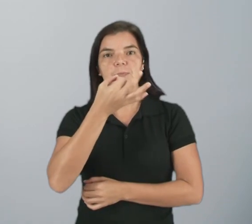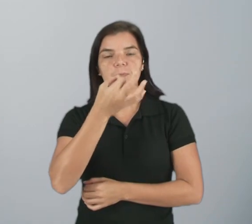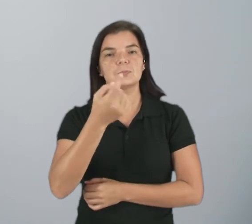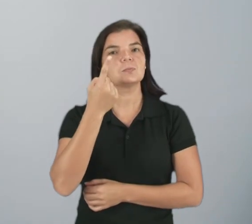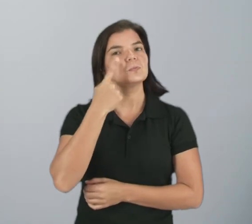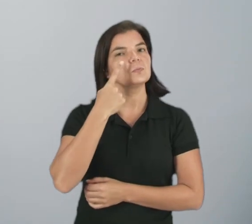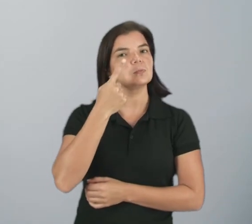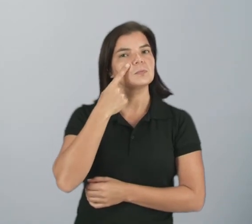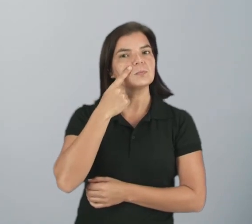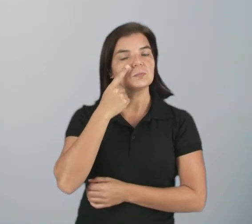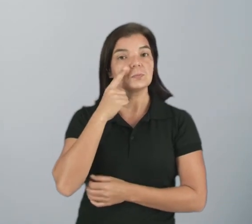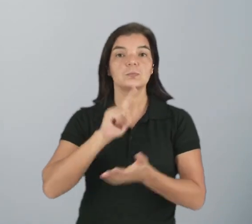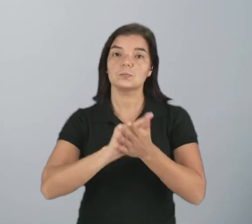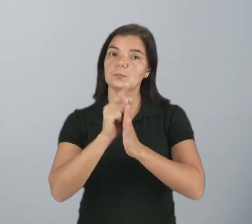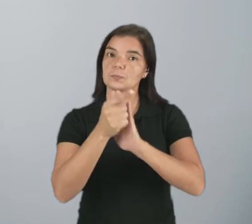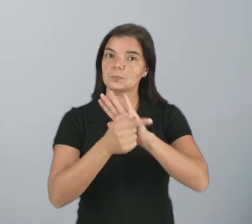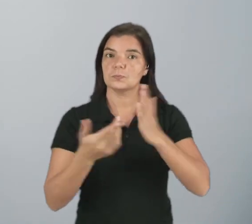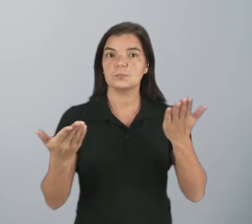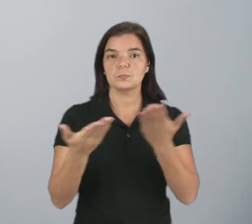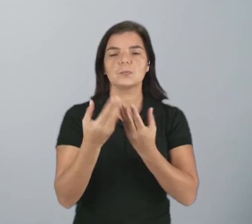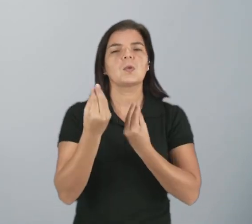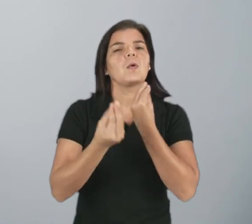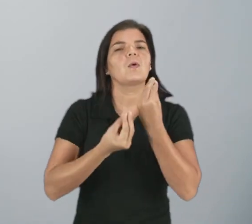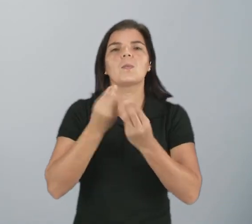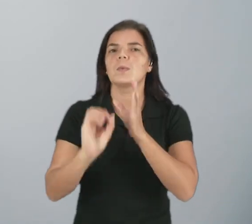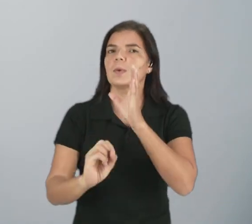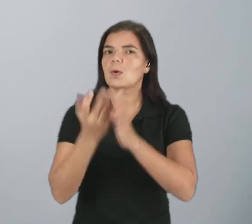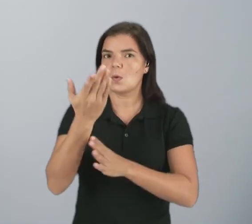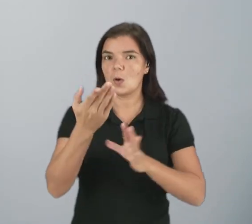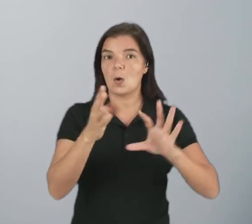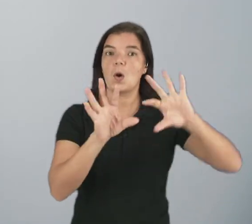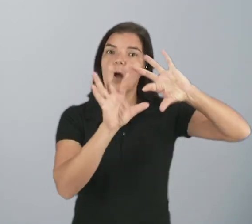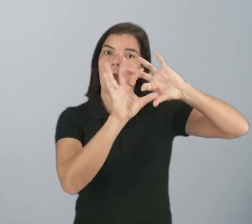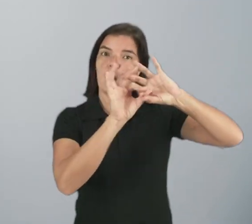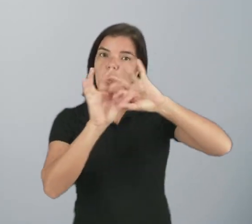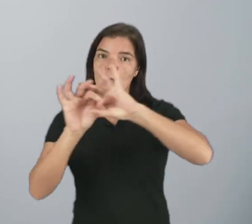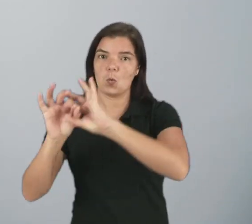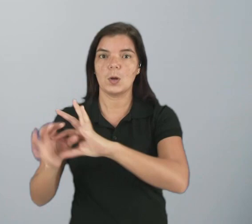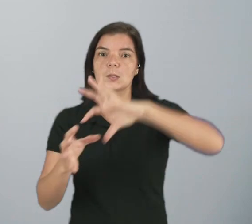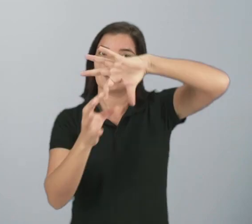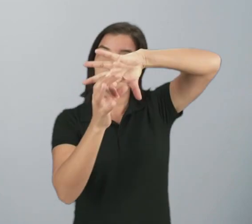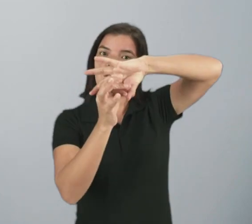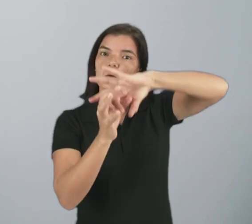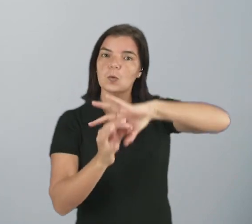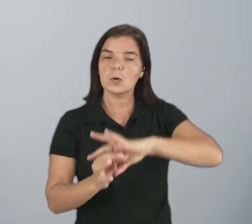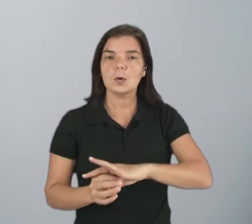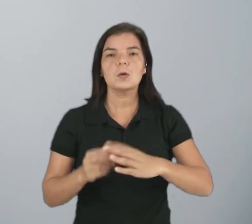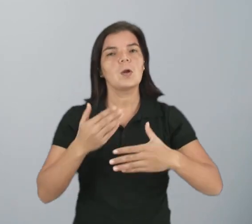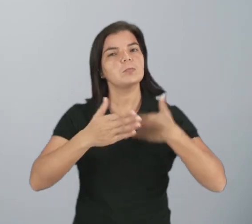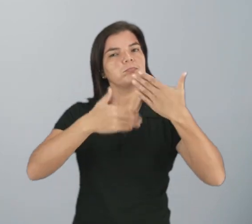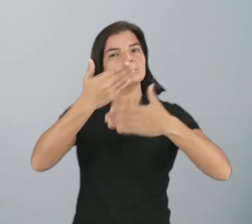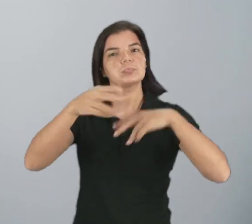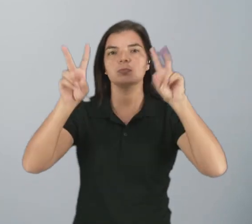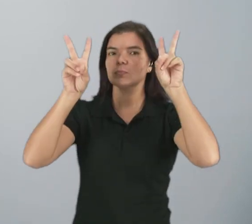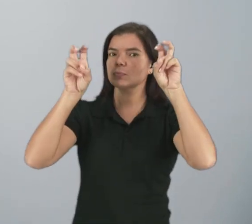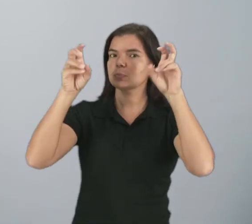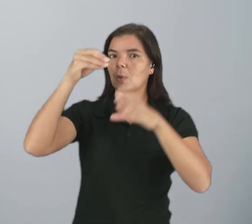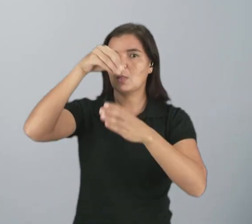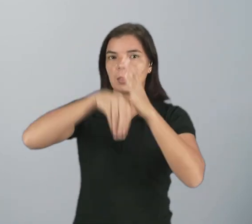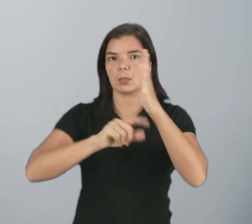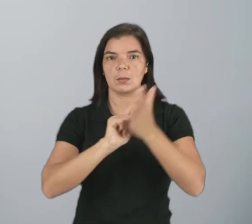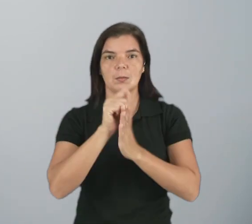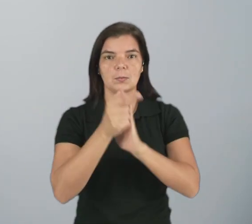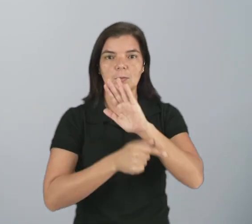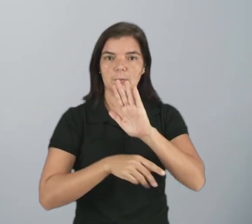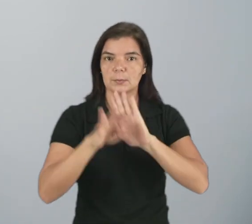que nós vamos ver a respeito desse gênero hoje é como é que ocorre a coesão, a coerência e a progressão temática dentro desse